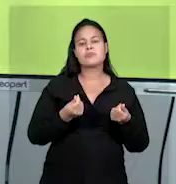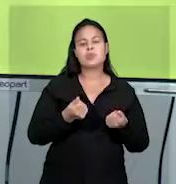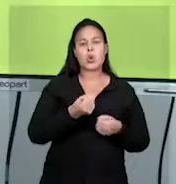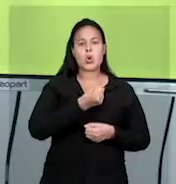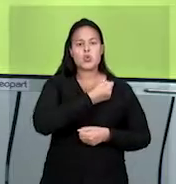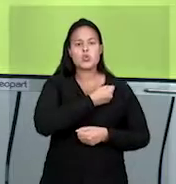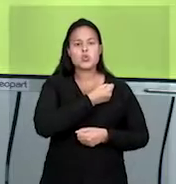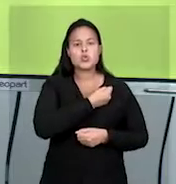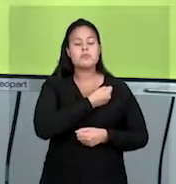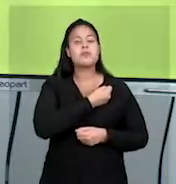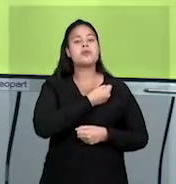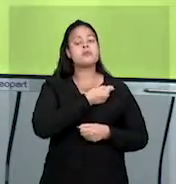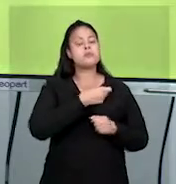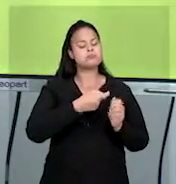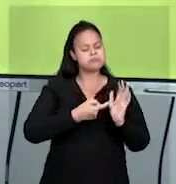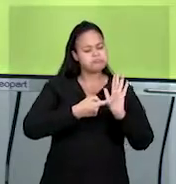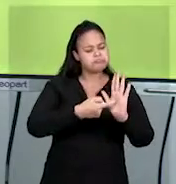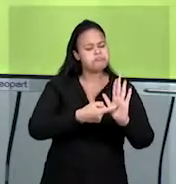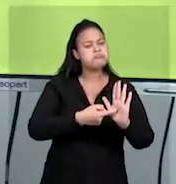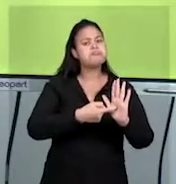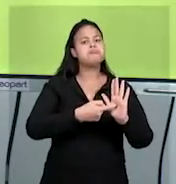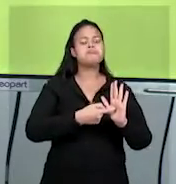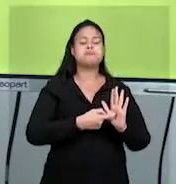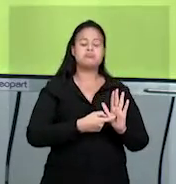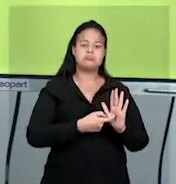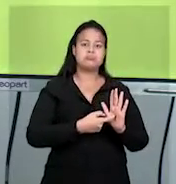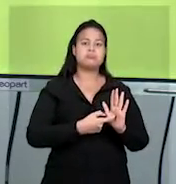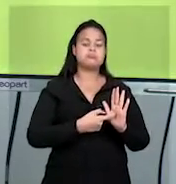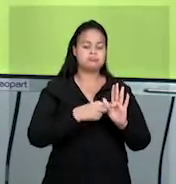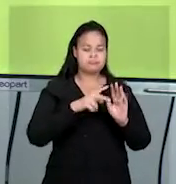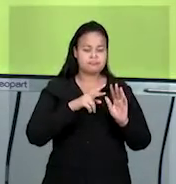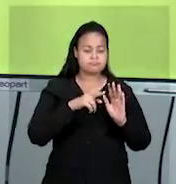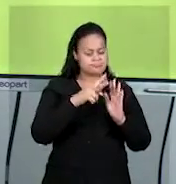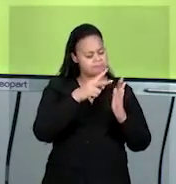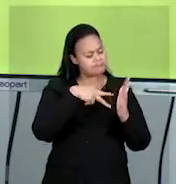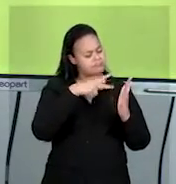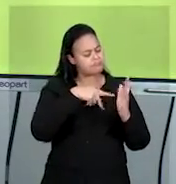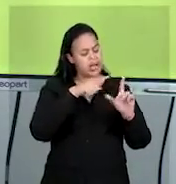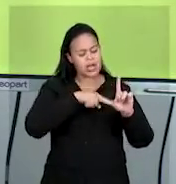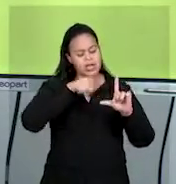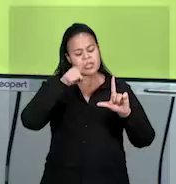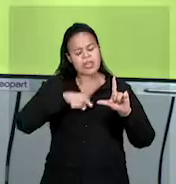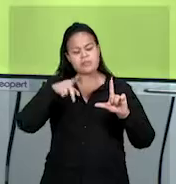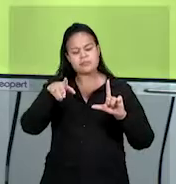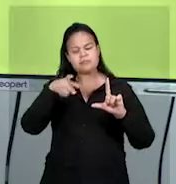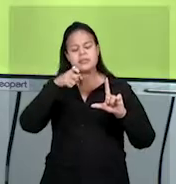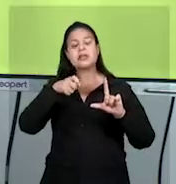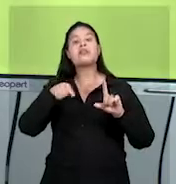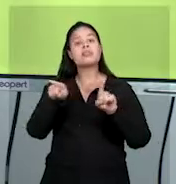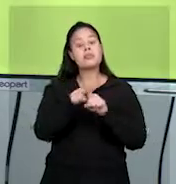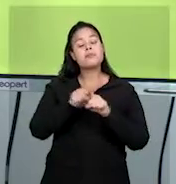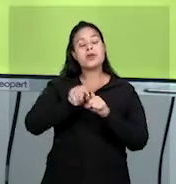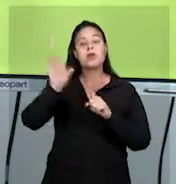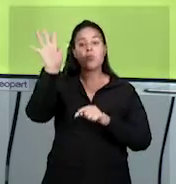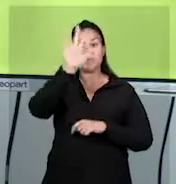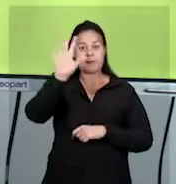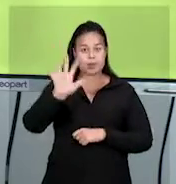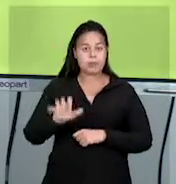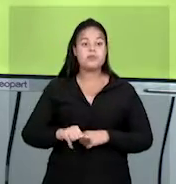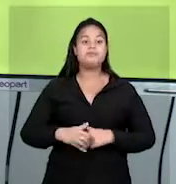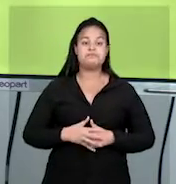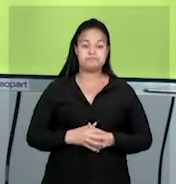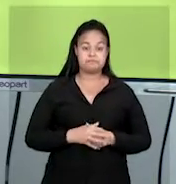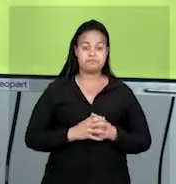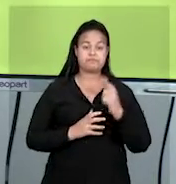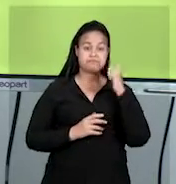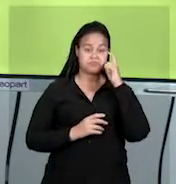número, ele é uma forma de expressão, você vê um gráfico, ele é uma expressão, o mapa também é. E assim como você aprende,